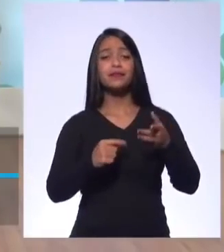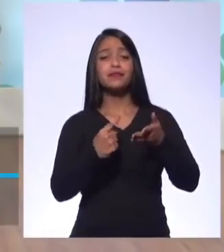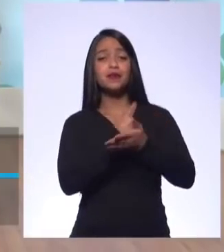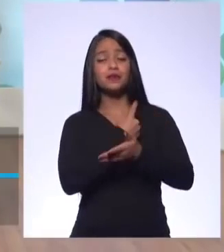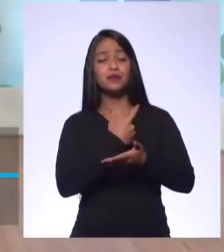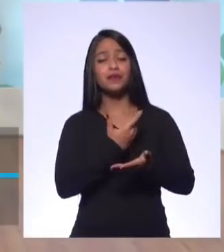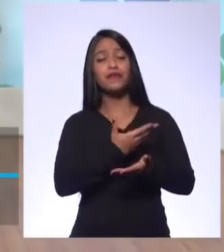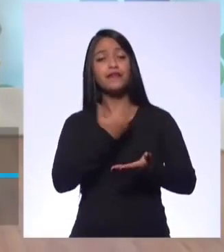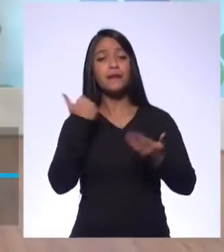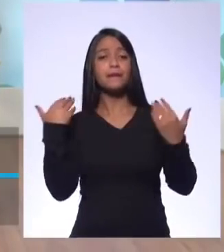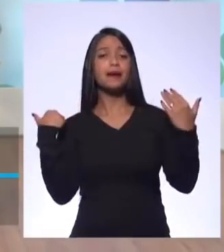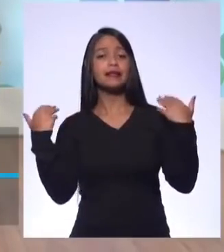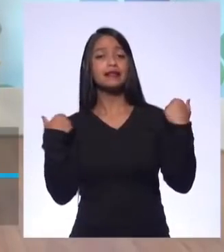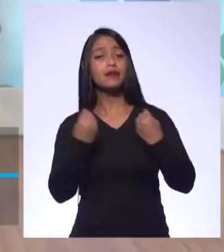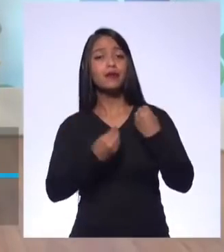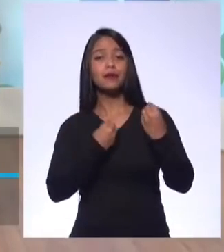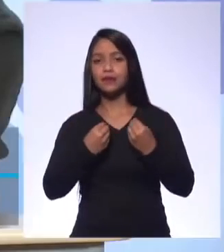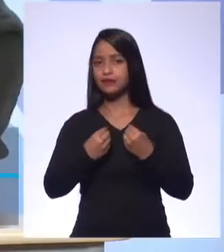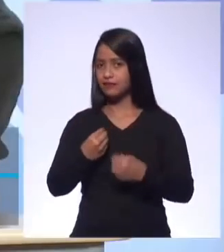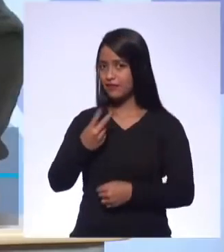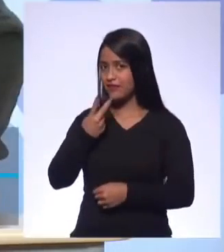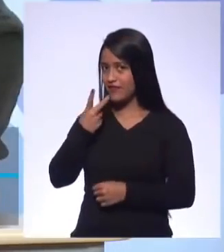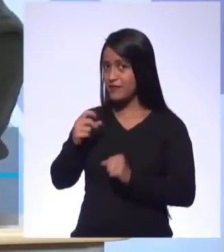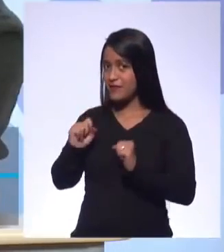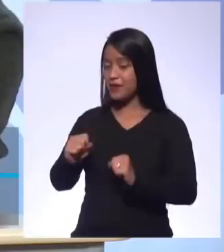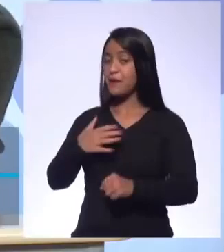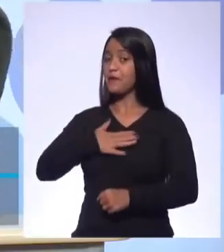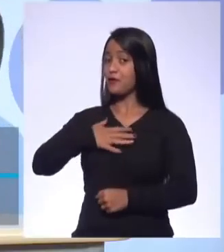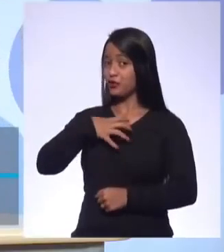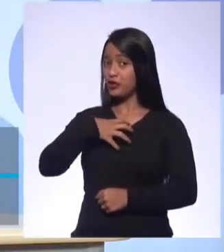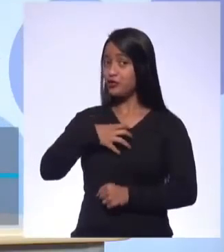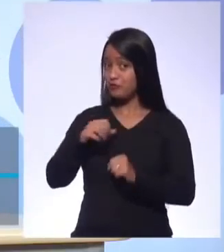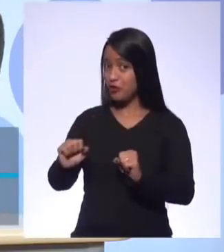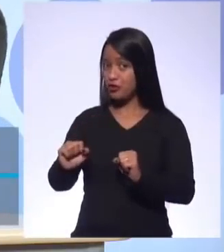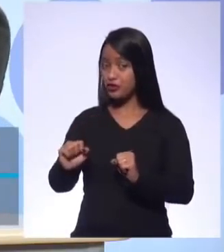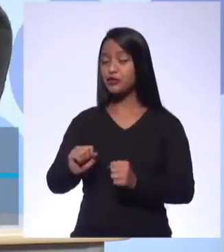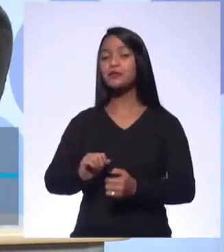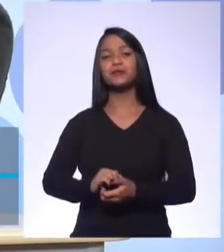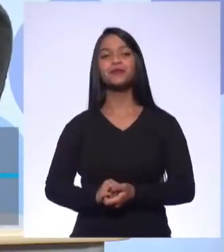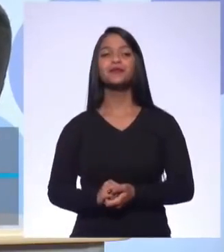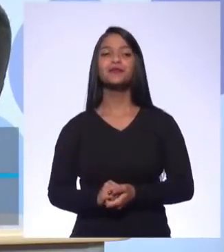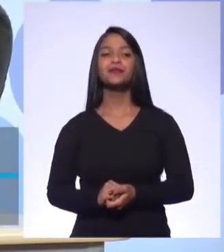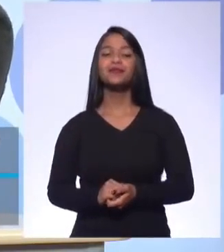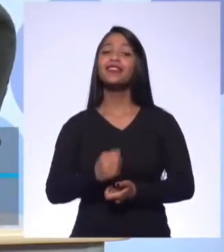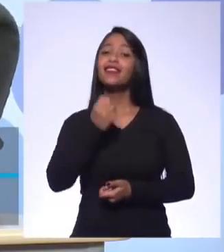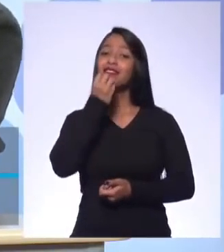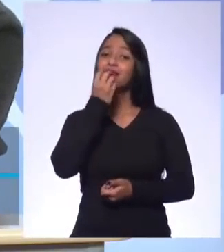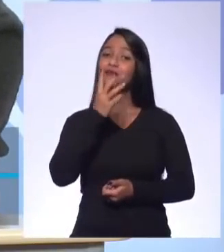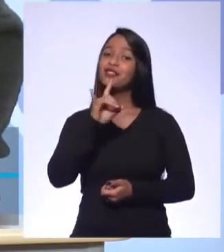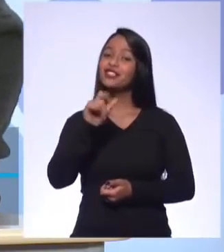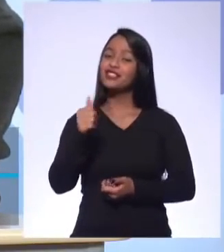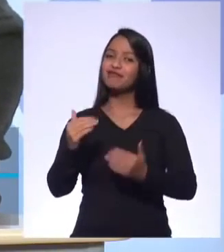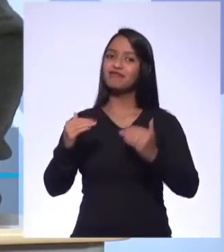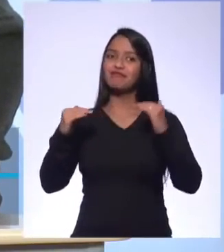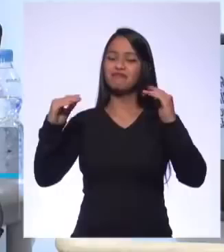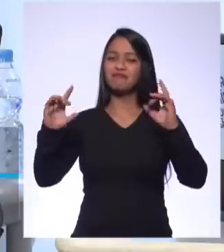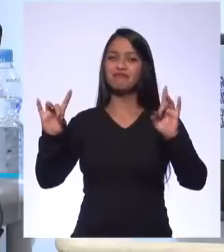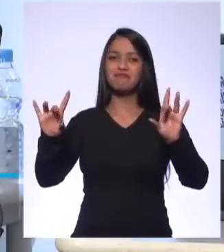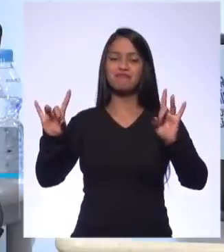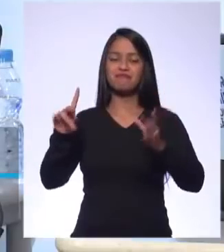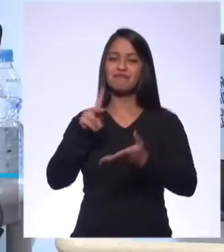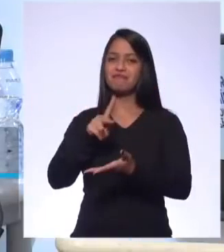sair, para a gente sair? Posso falar? Pode. Do meu jeito. Pode falar do seu jeito. Bom dia, excelentíssima